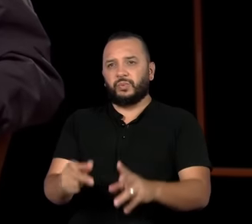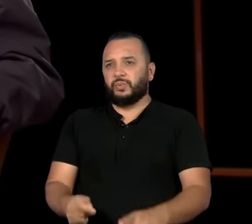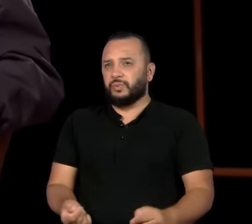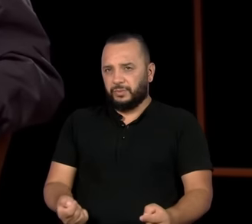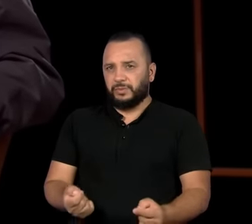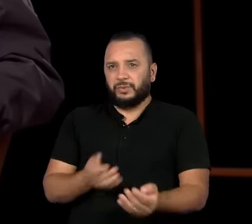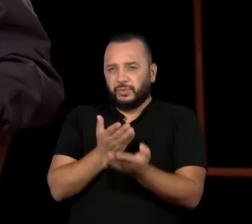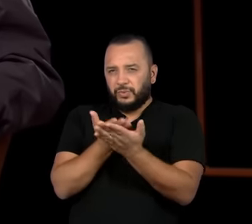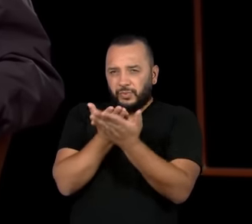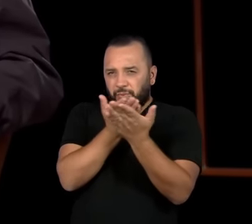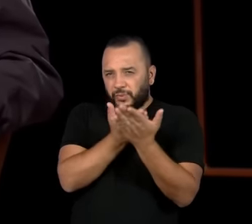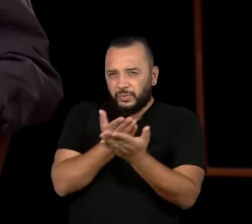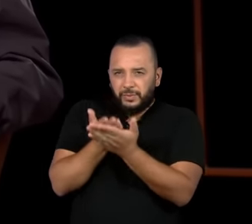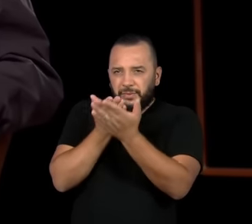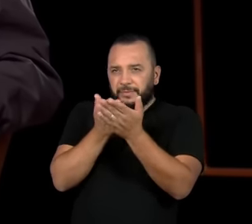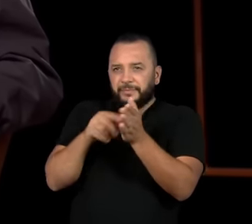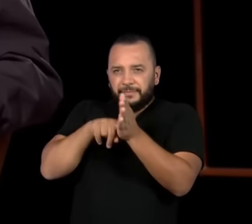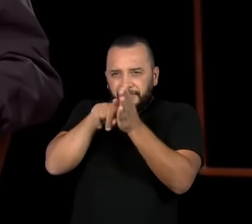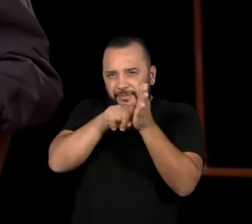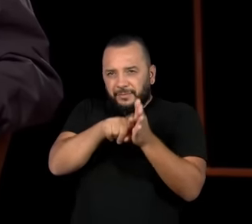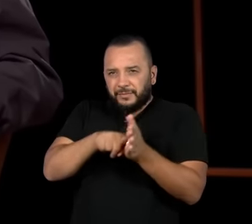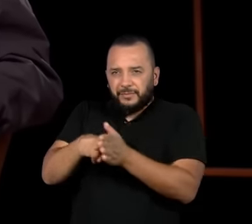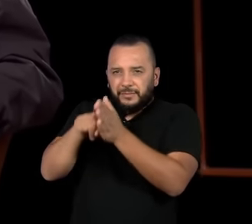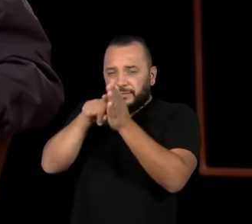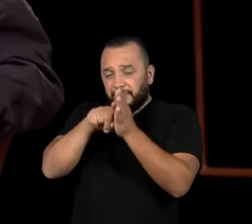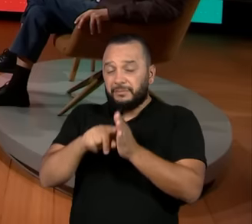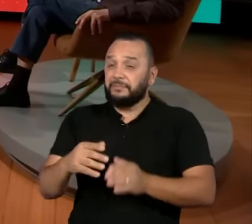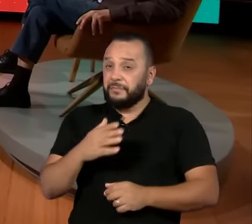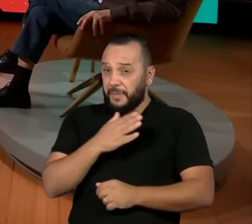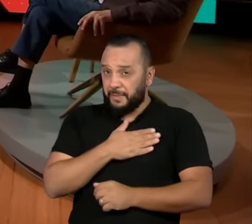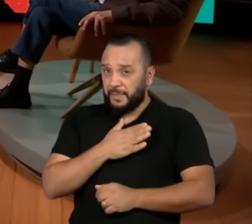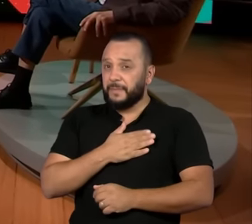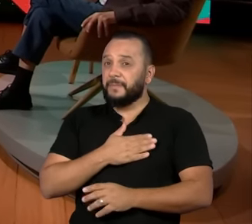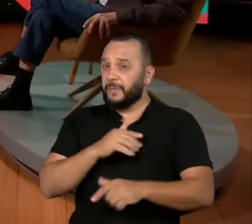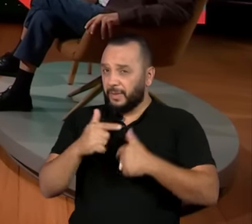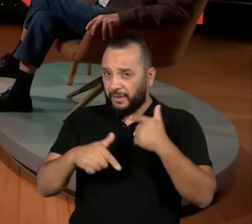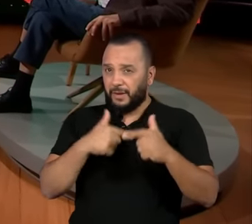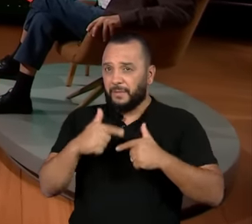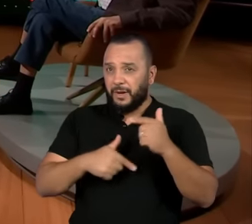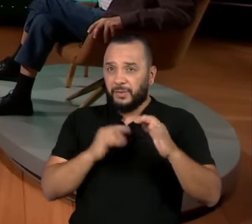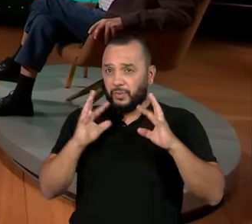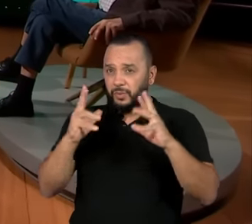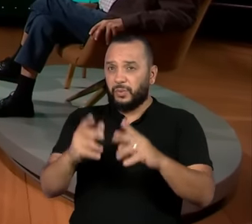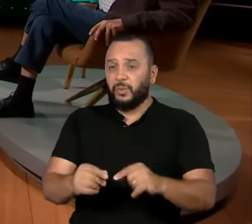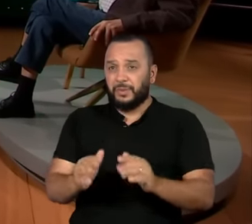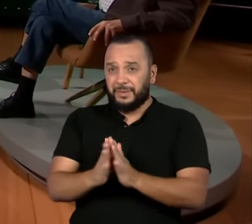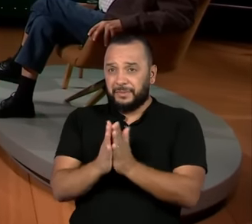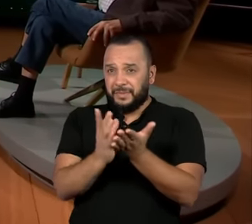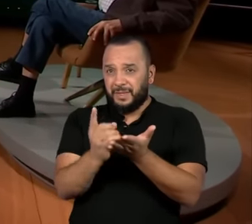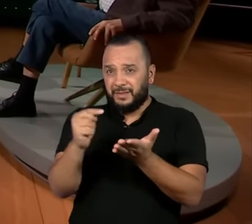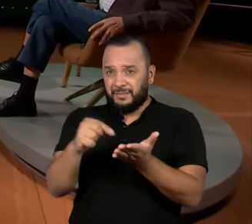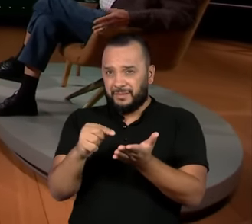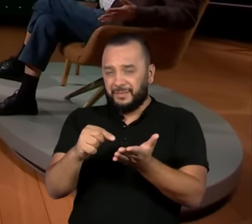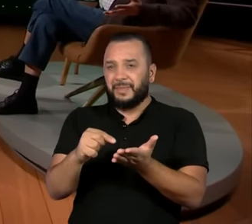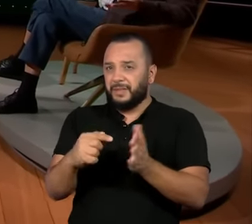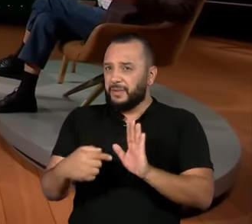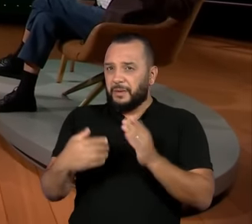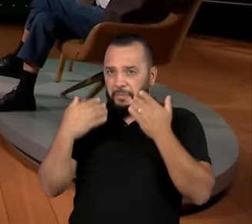Então, para mim, fazer esses trabalhos todos bíblicos, para